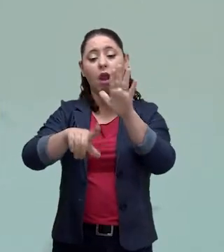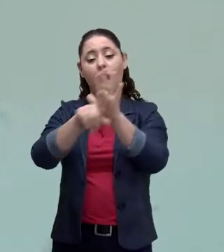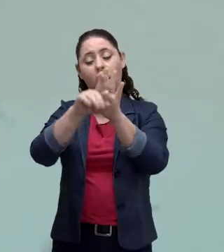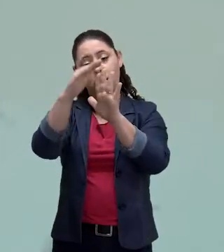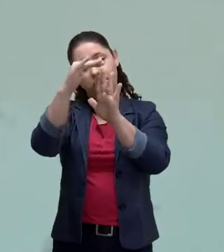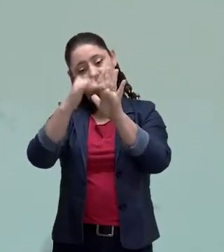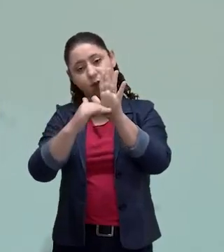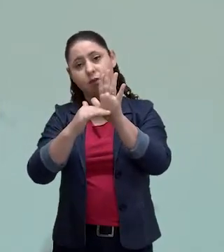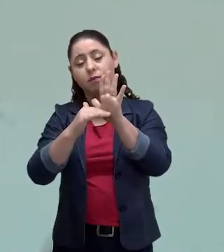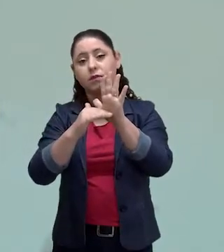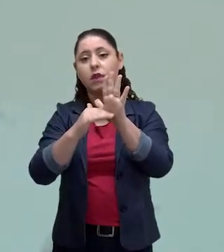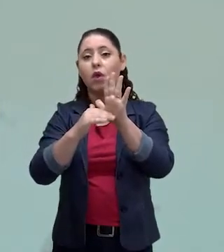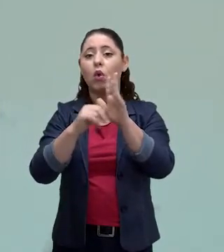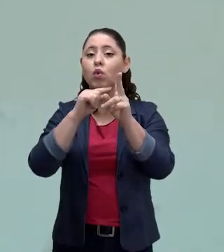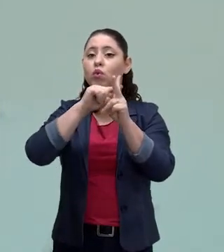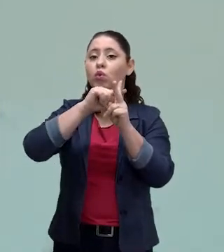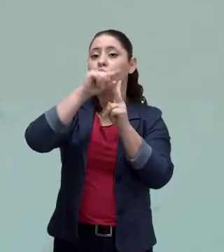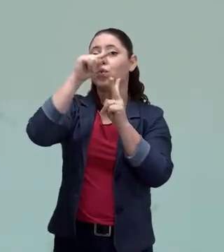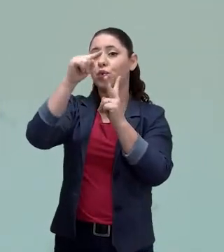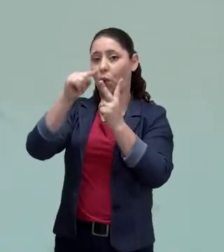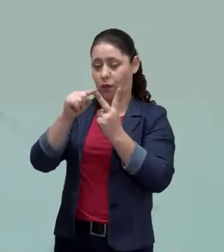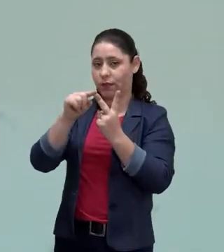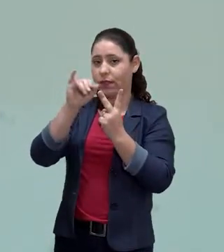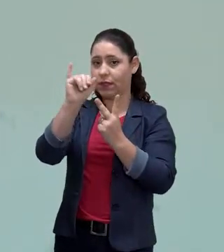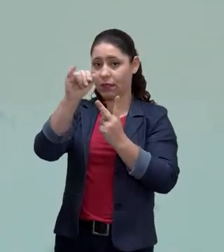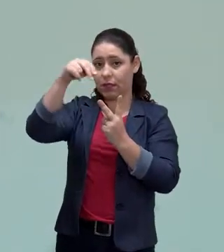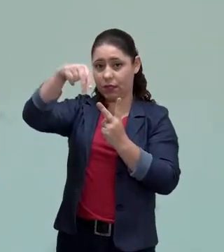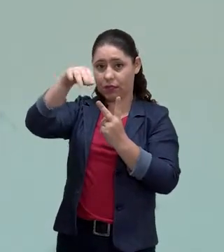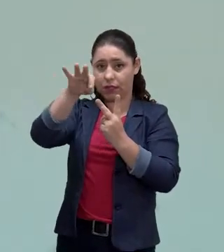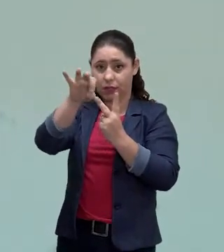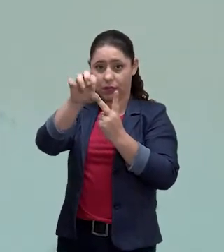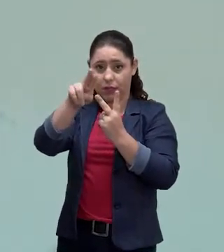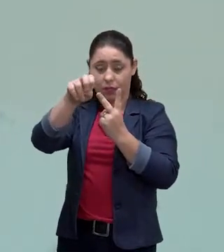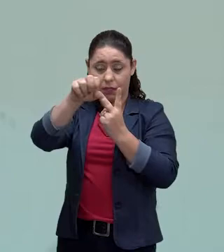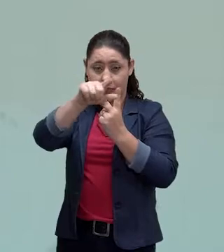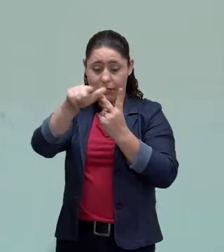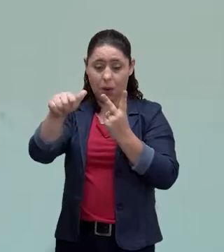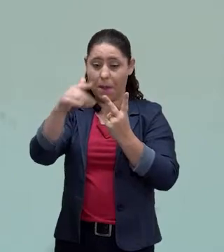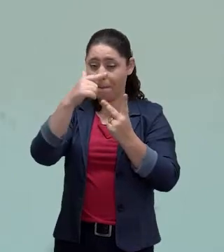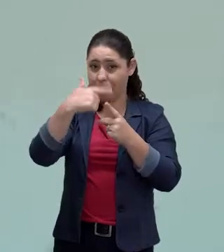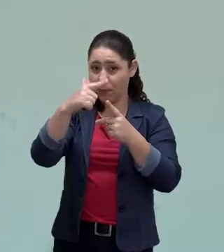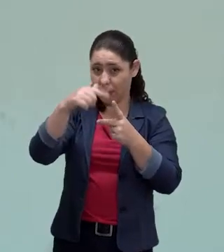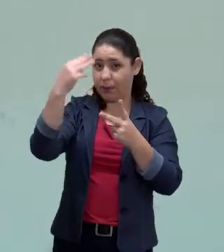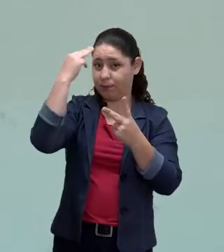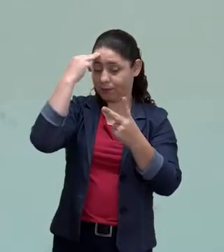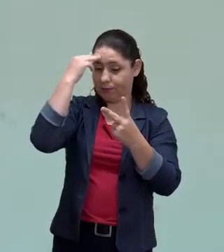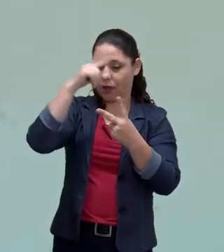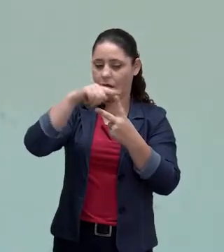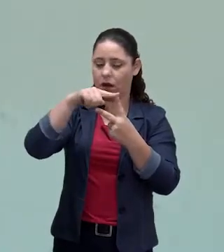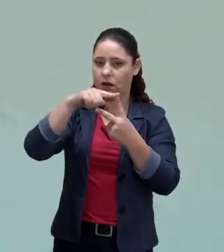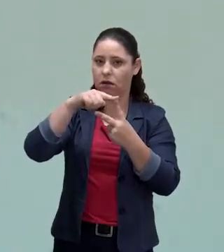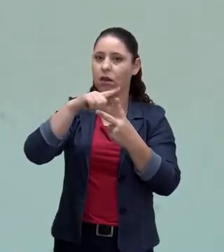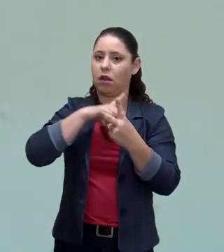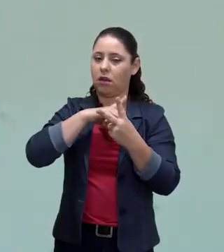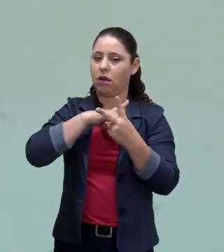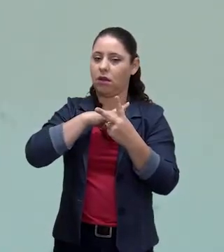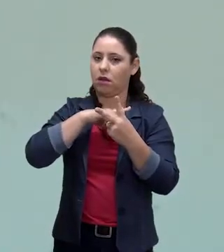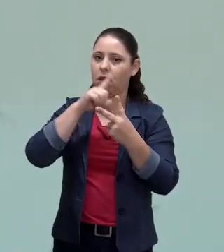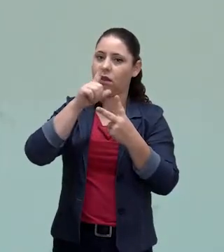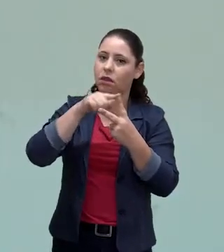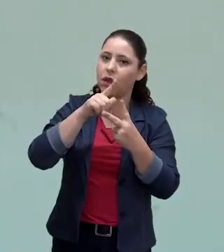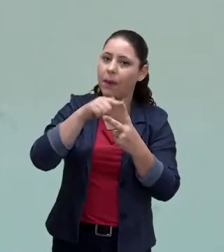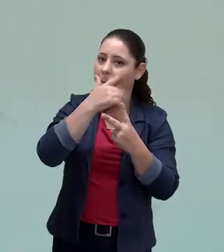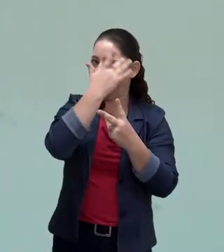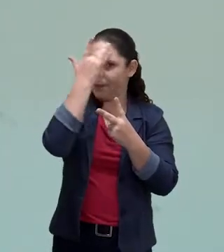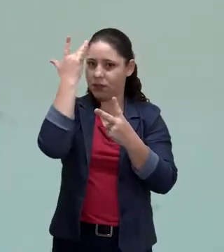previsto em lei, a possibilidade, são duas formas de internação para pacientes psiquiátricos. E aí, dentro desse paciente psiquiátrico,